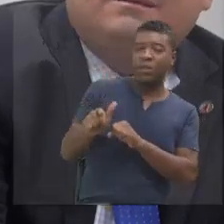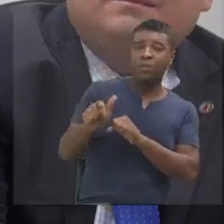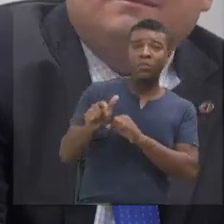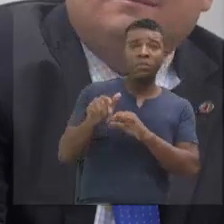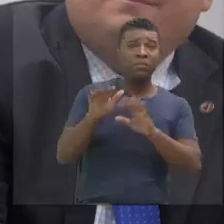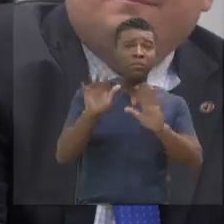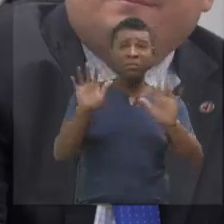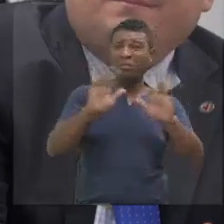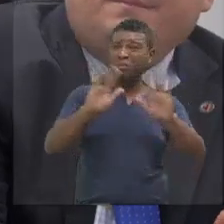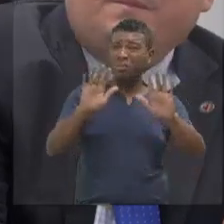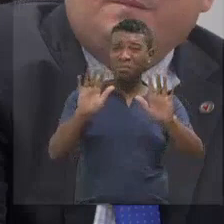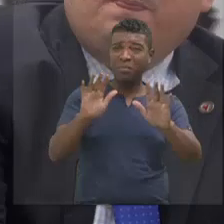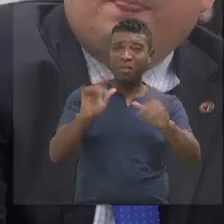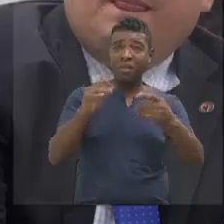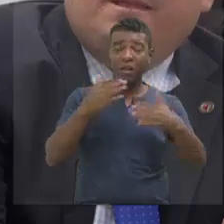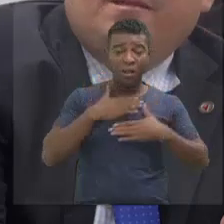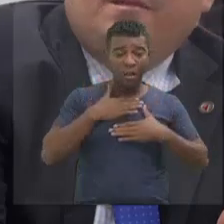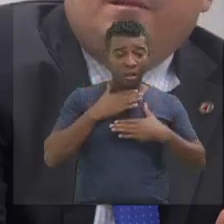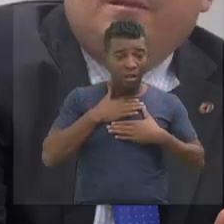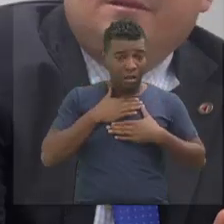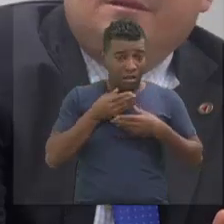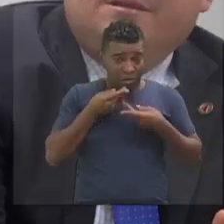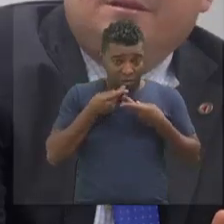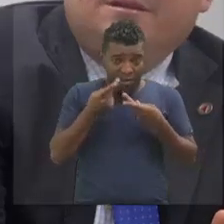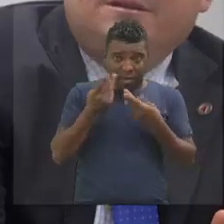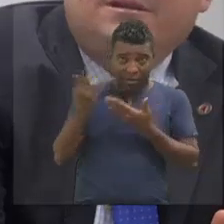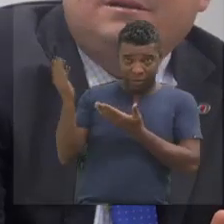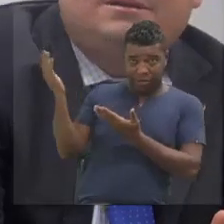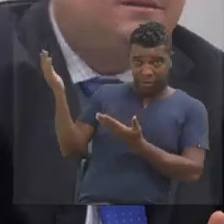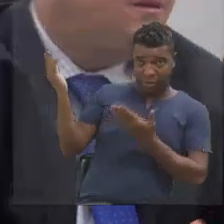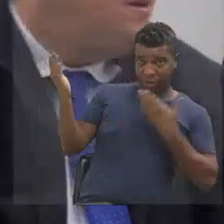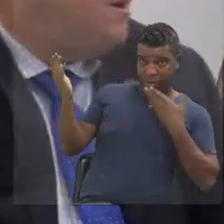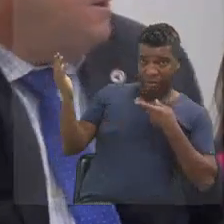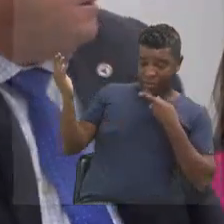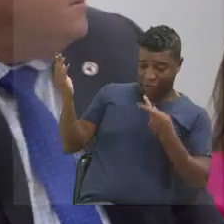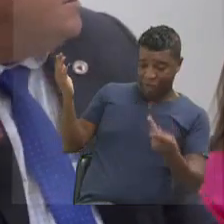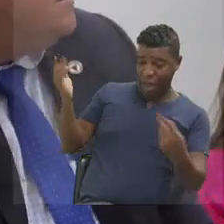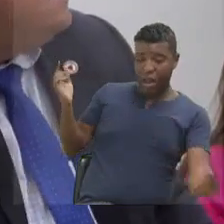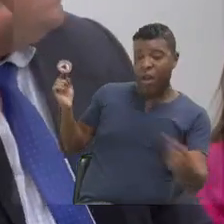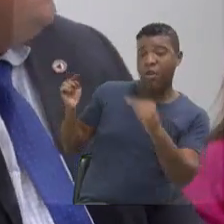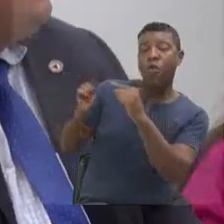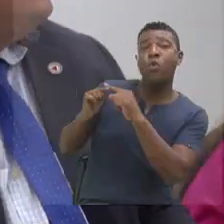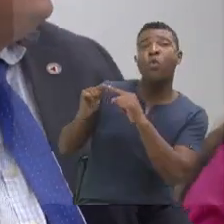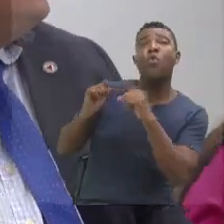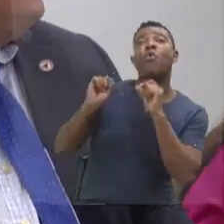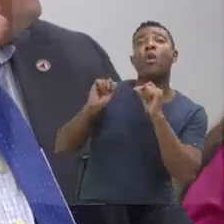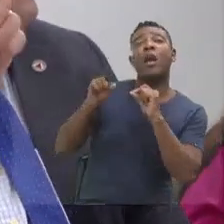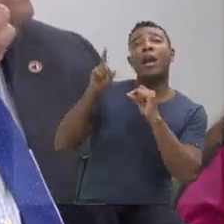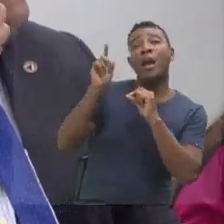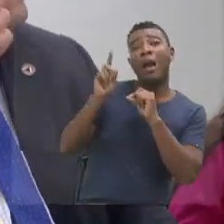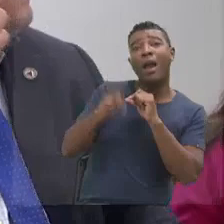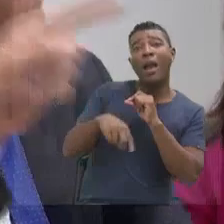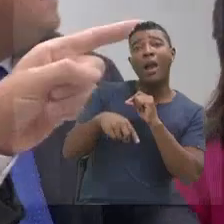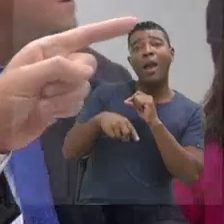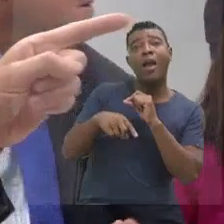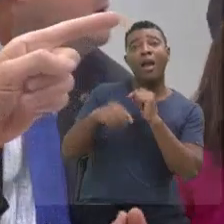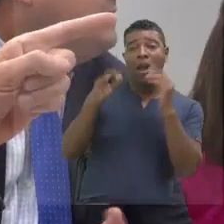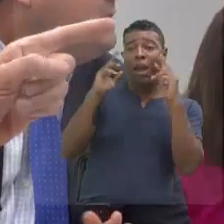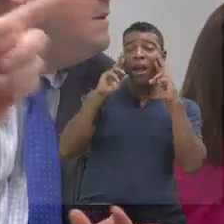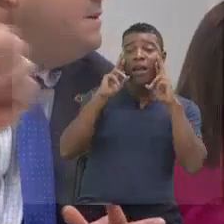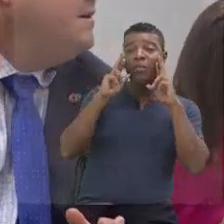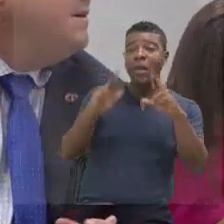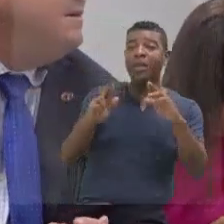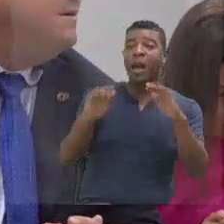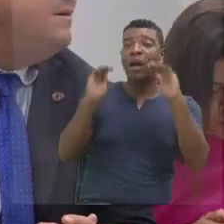está concentrada deputada Lorrana em atender e respeitar a soberania